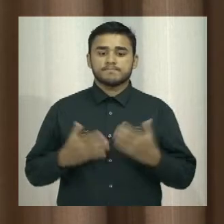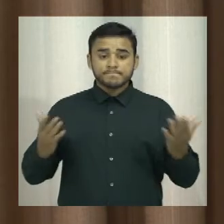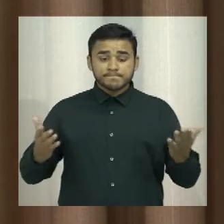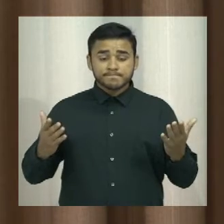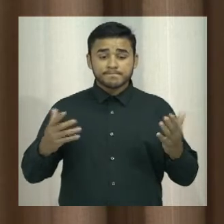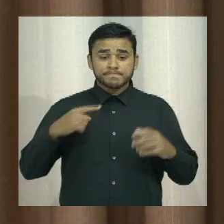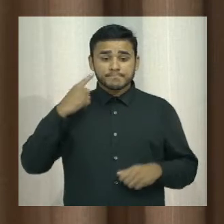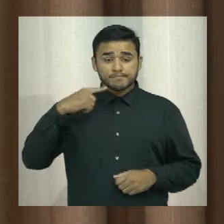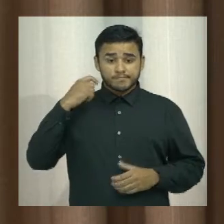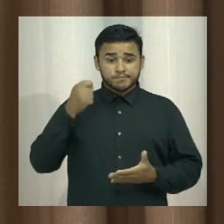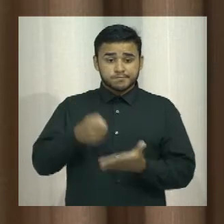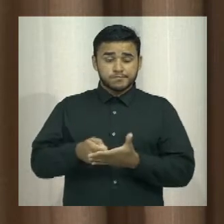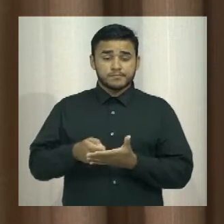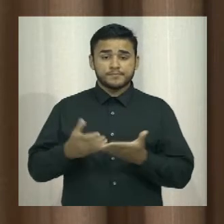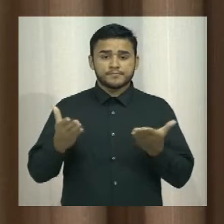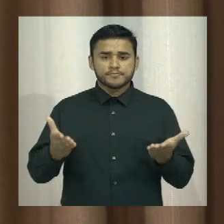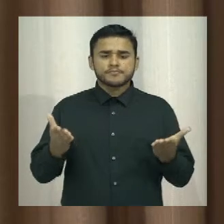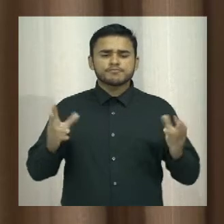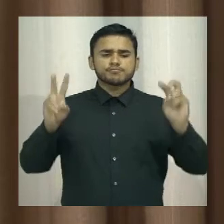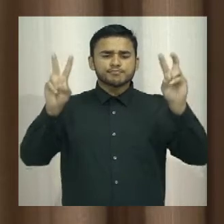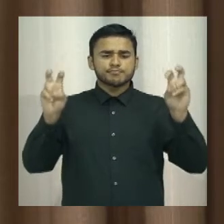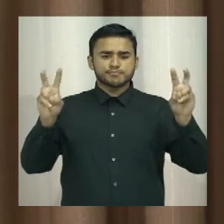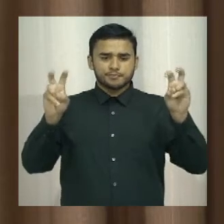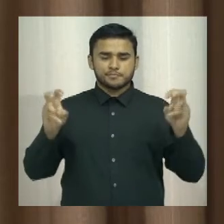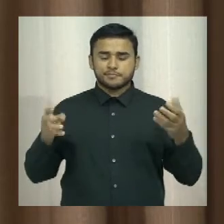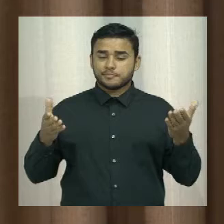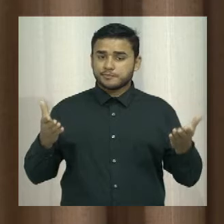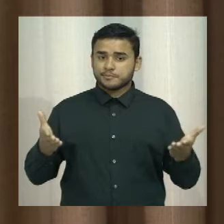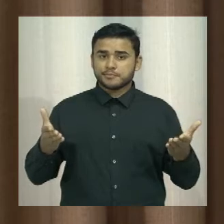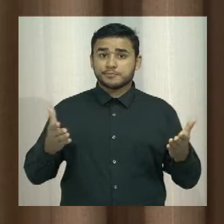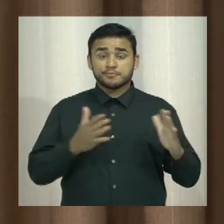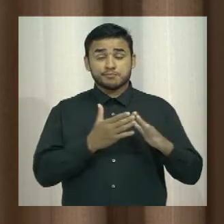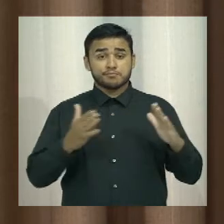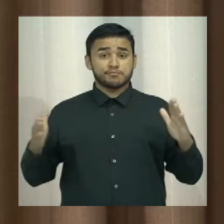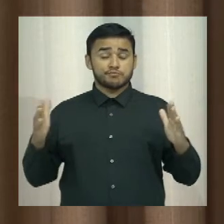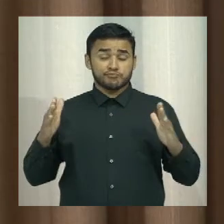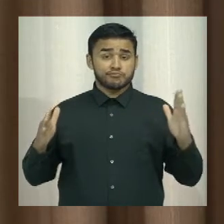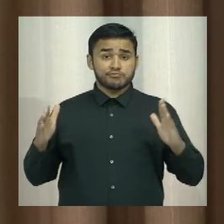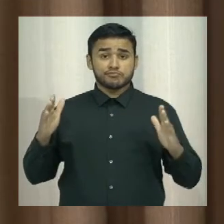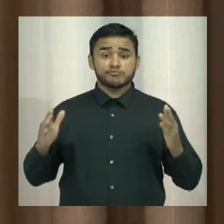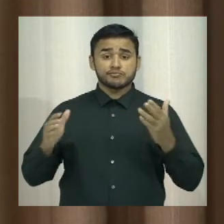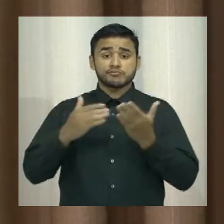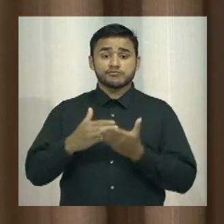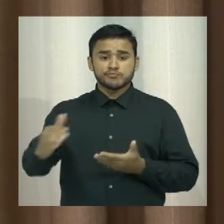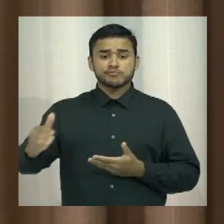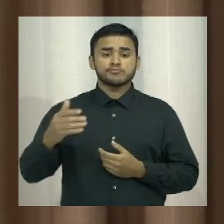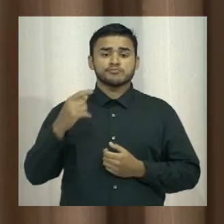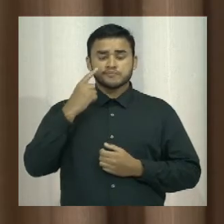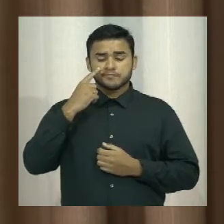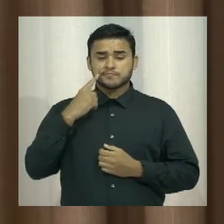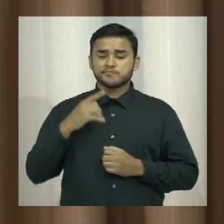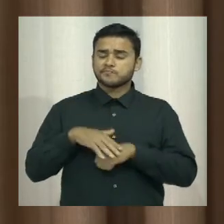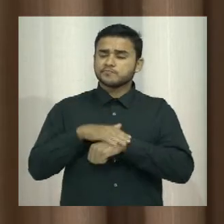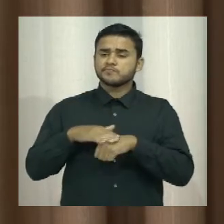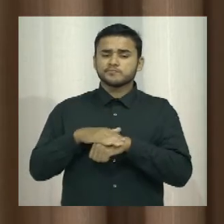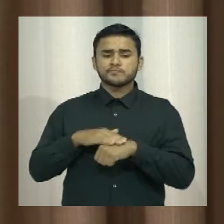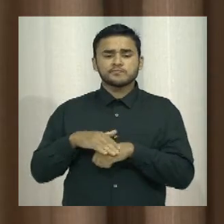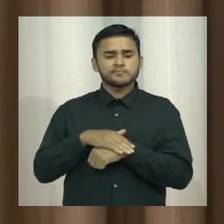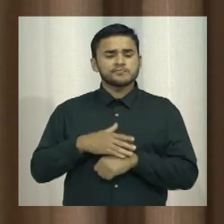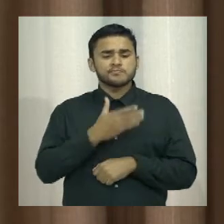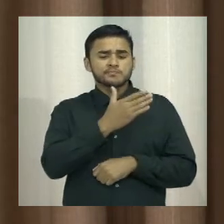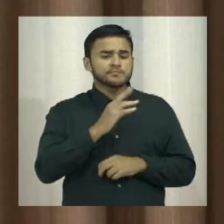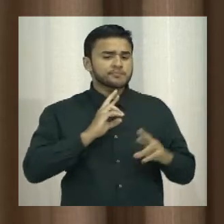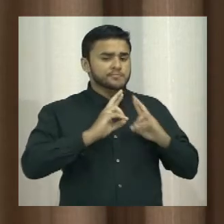Estamos de volta e o programa É Direito retorna. Agora no nosso terceiro e último bloco, a gente vai iniciar conversando um pouco mais com o Dr. João